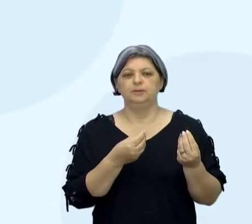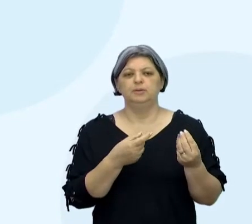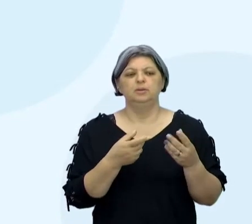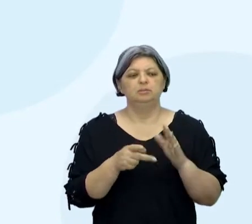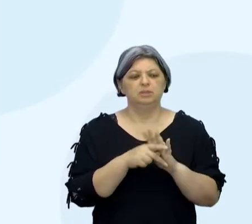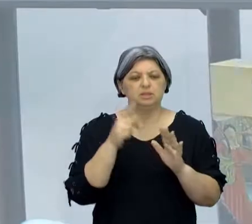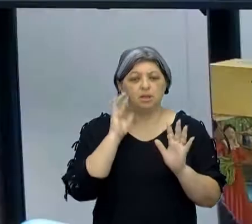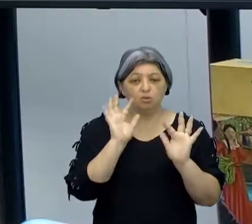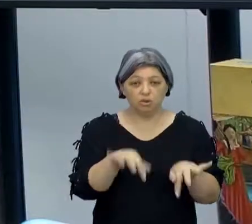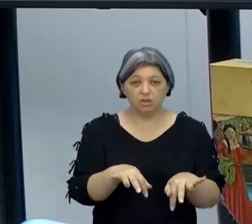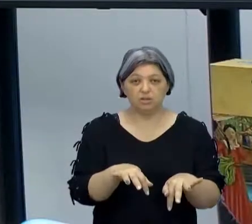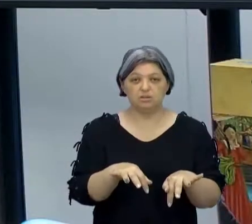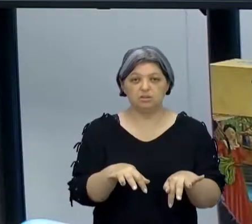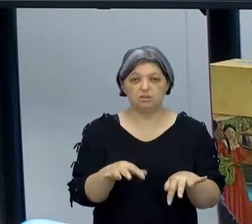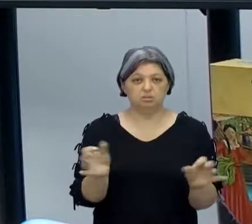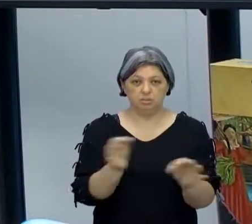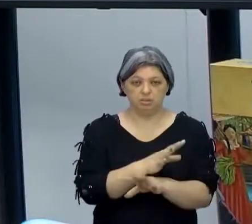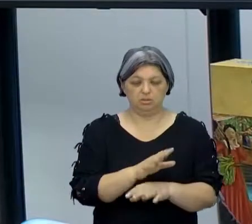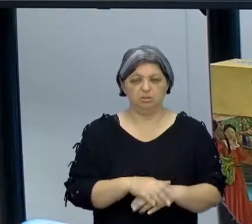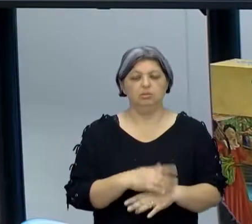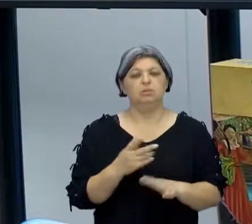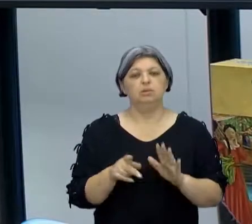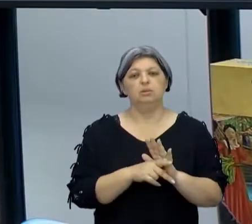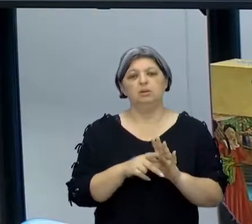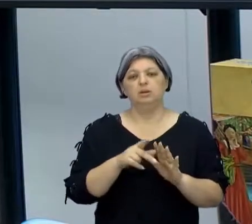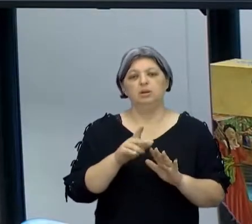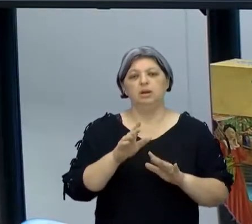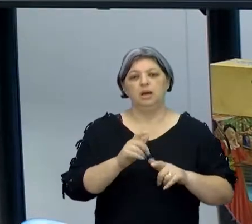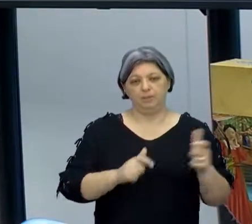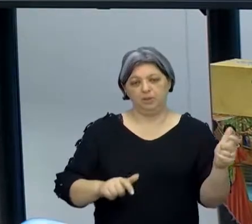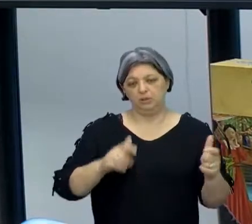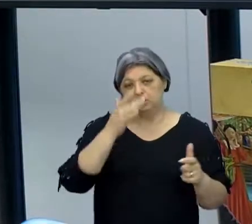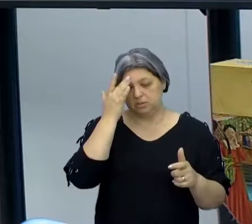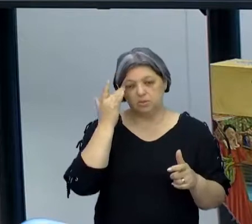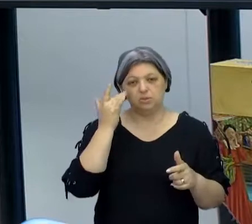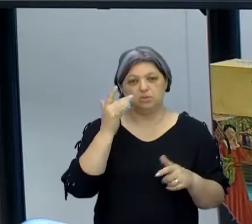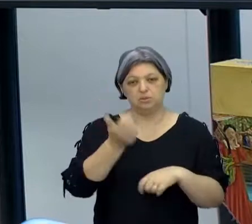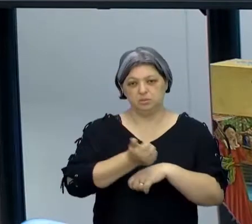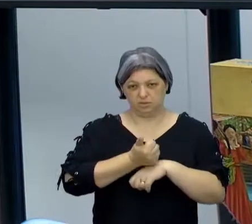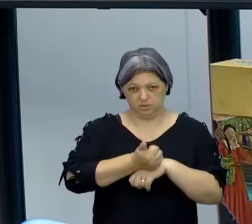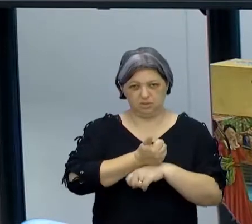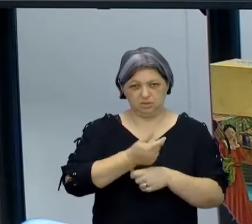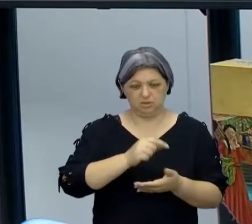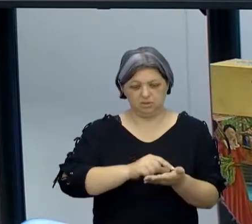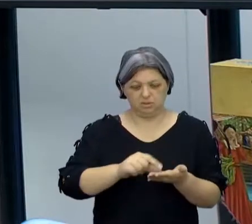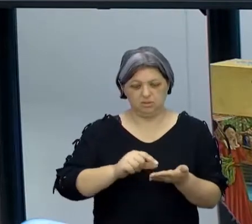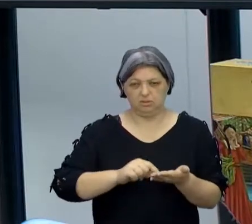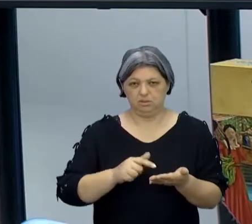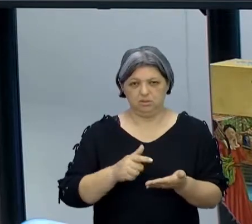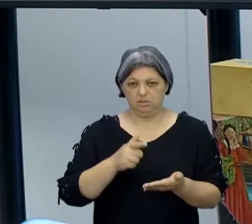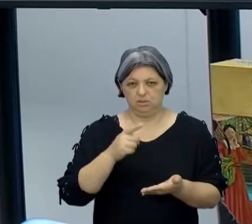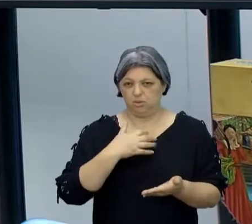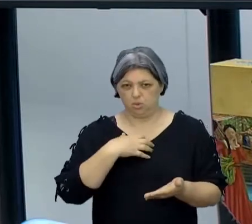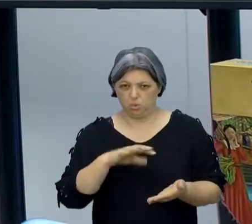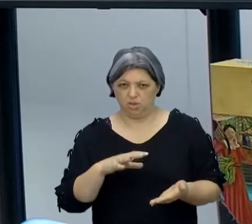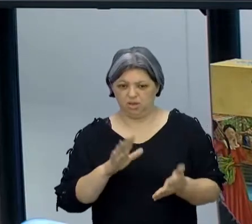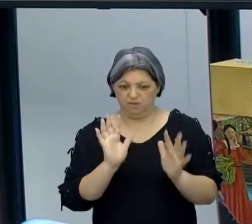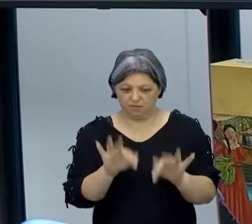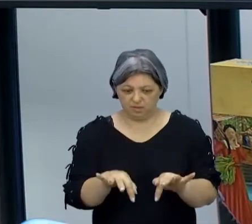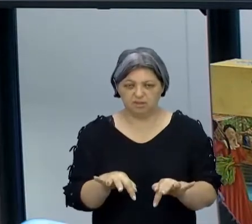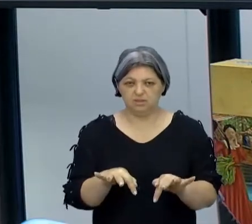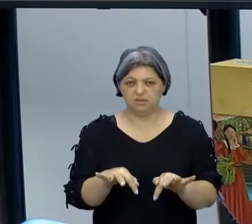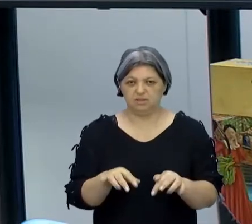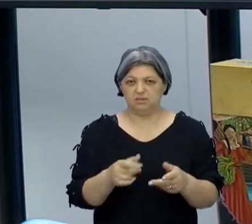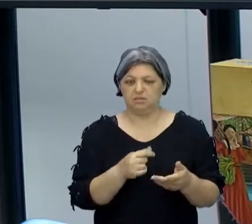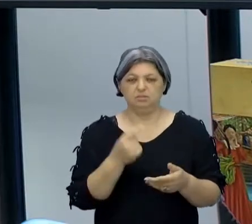acabou. Muitas vezes o que autores de jogos de tabuleiro fazem, quando eles não querem acabar o jogo, quando eles falam assim, nossa, tem muito mais